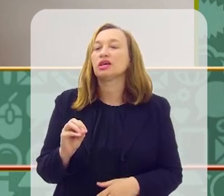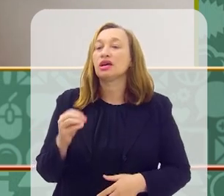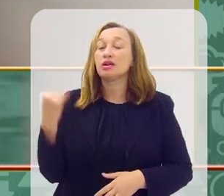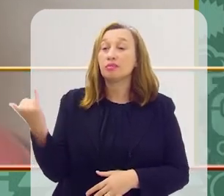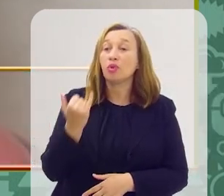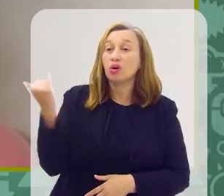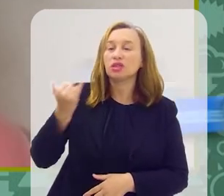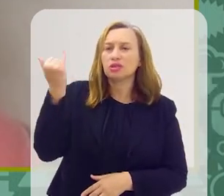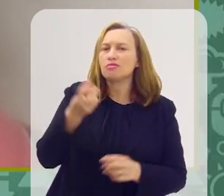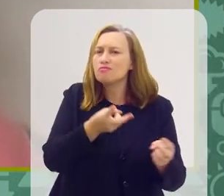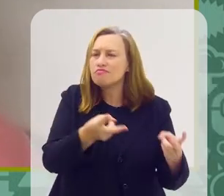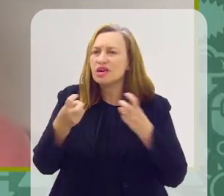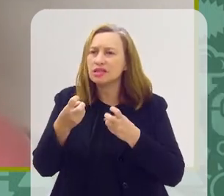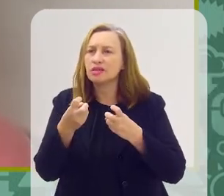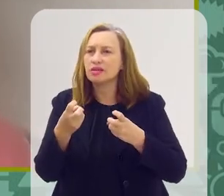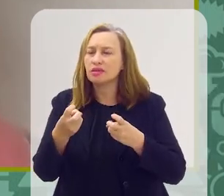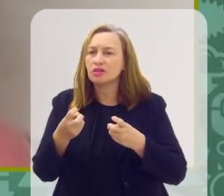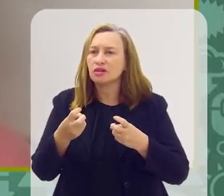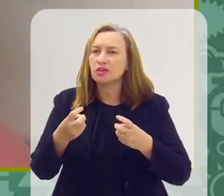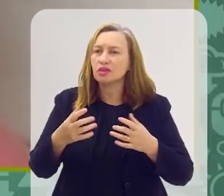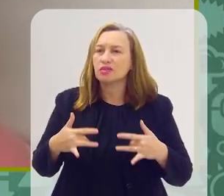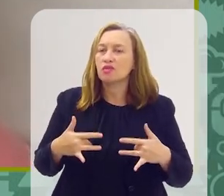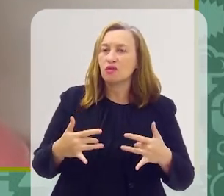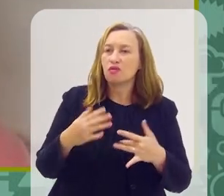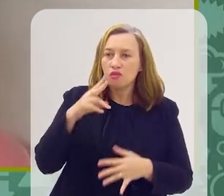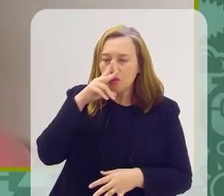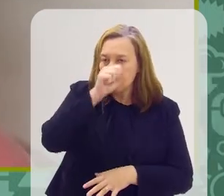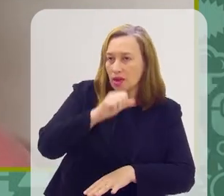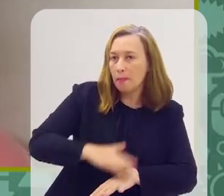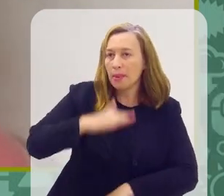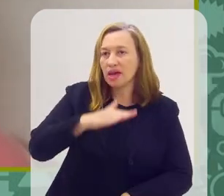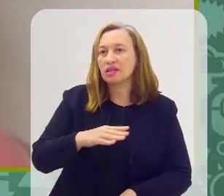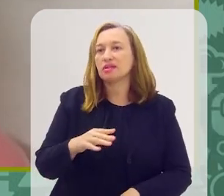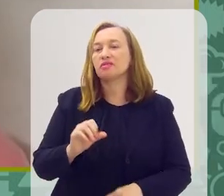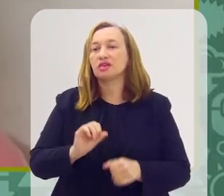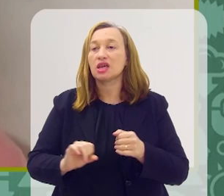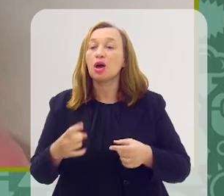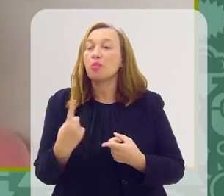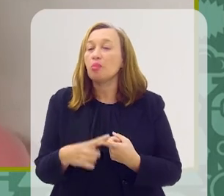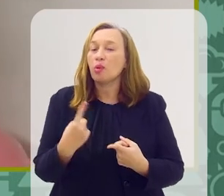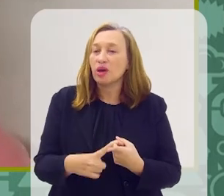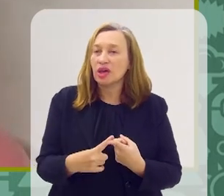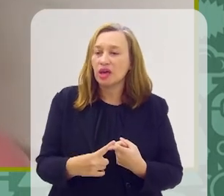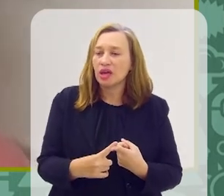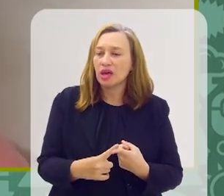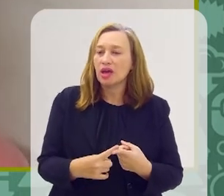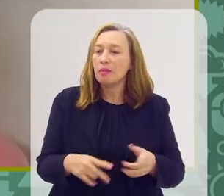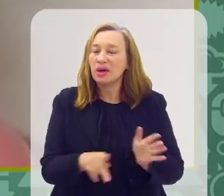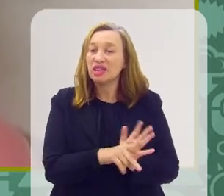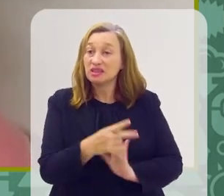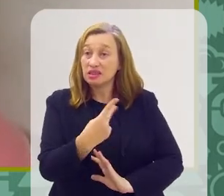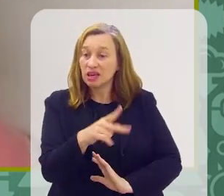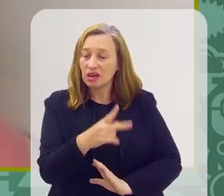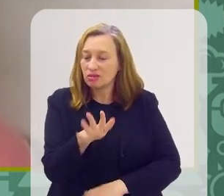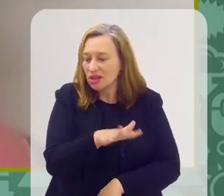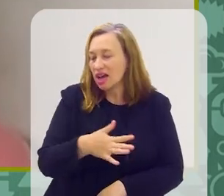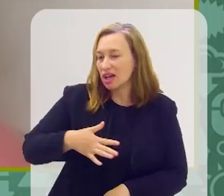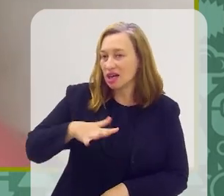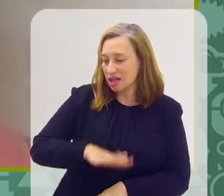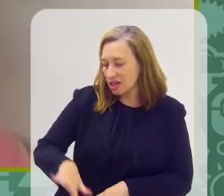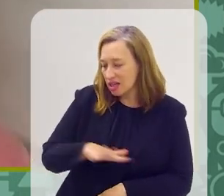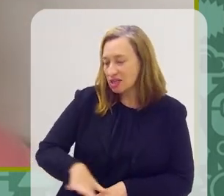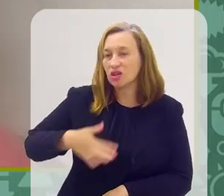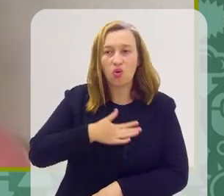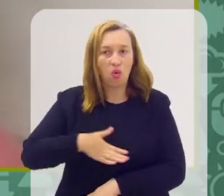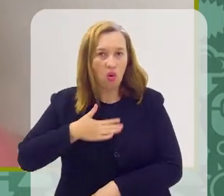das crianças. E perceber isso, eu acho que fortificou ainda mais o que a gente vem fazendo, porque é delas, né? E quando a criança